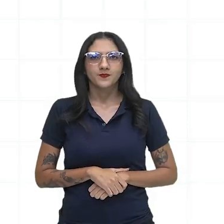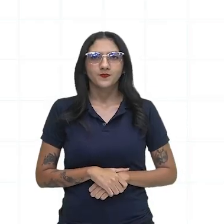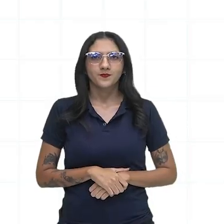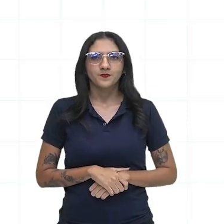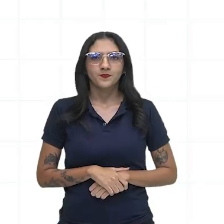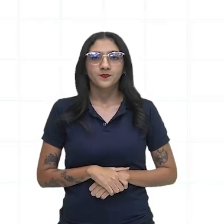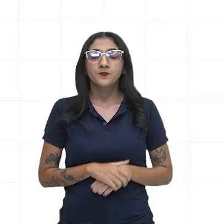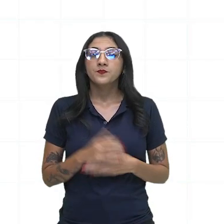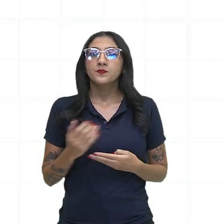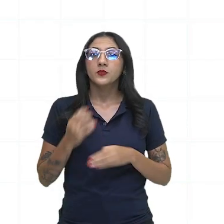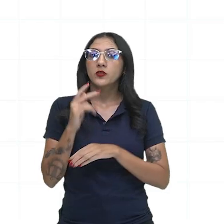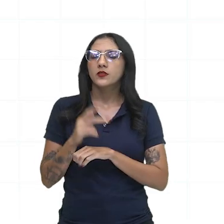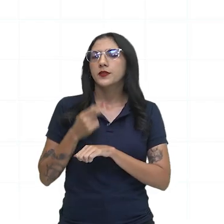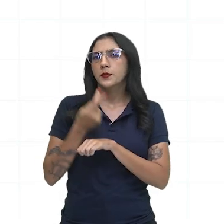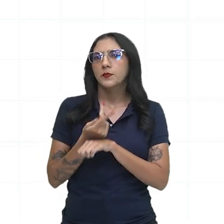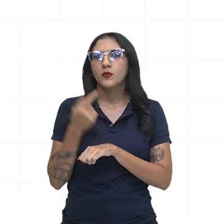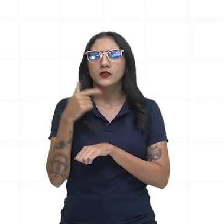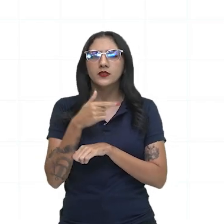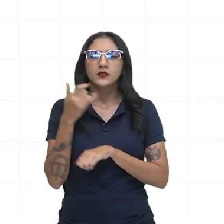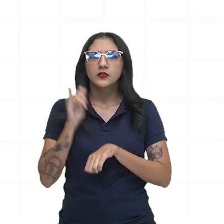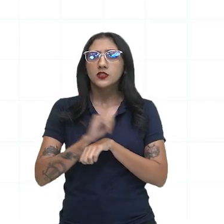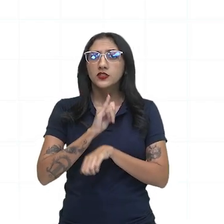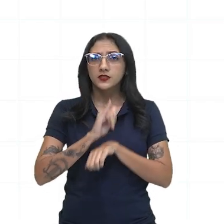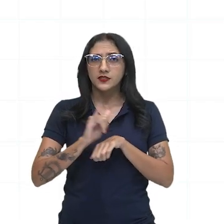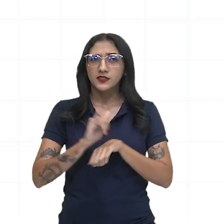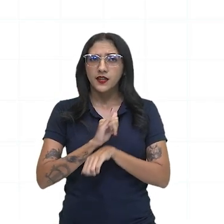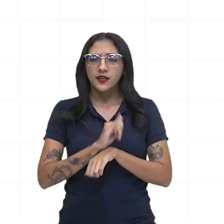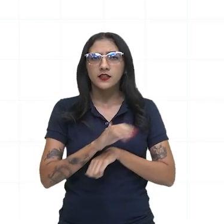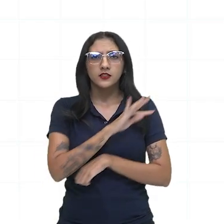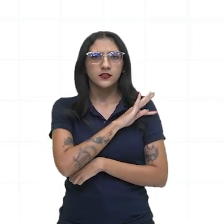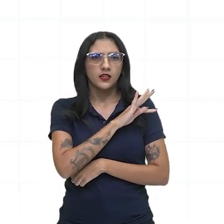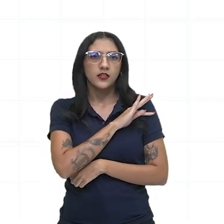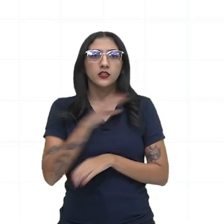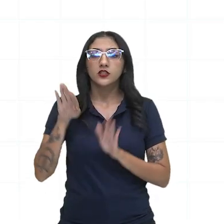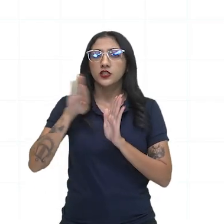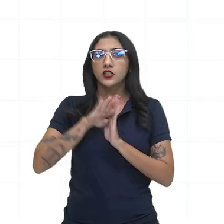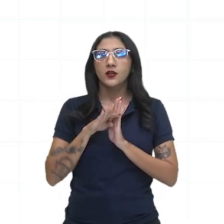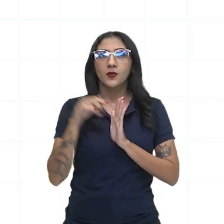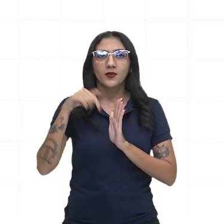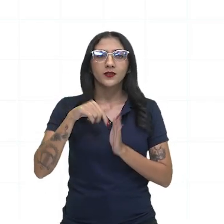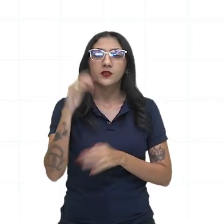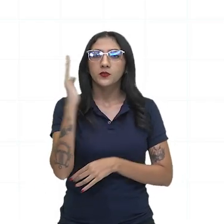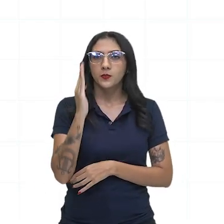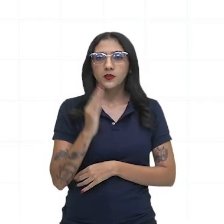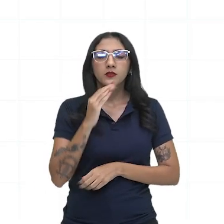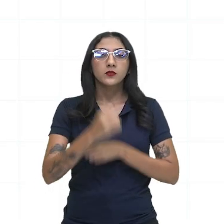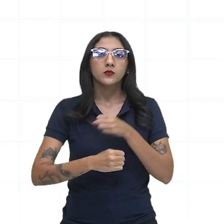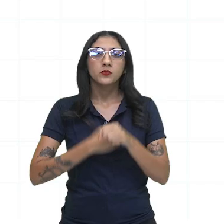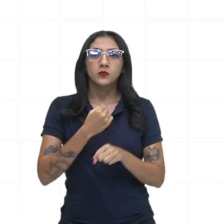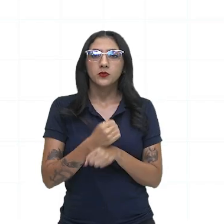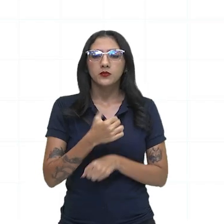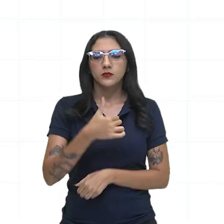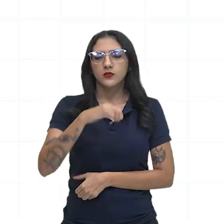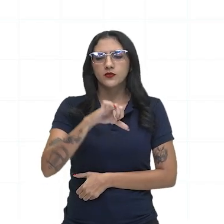quanto para o emagrecimento. Logo depois, esses métodos eles chegaram ao Brasil em